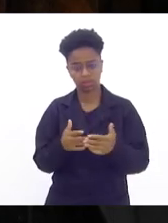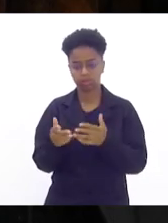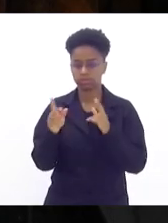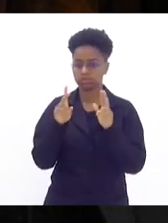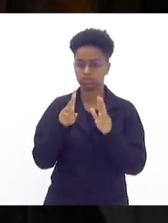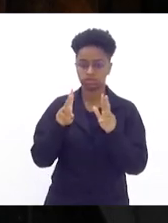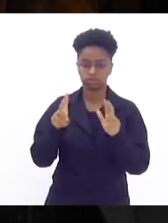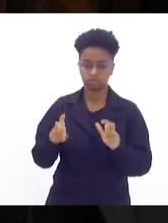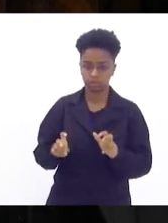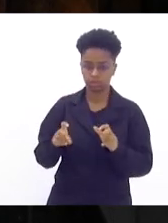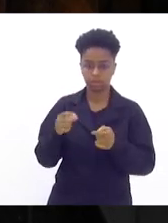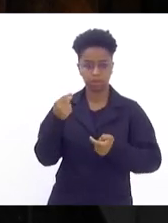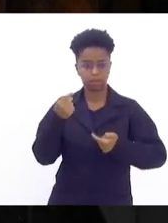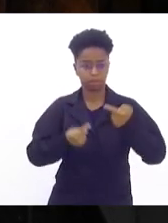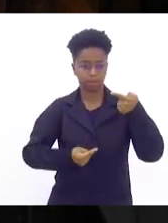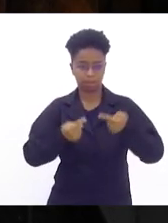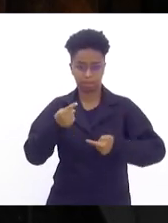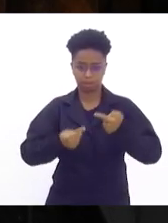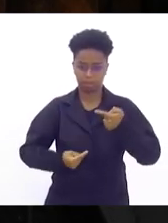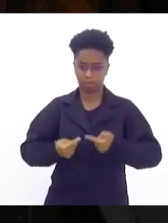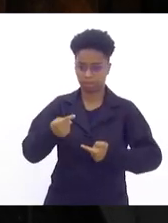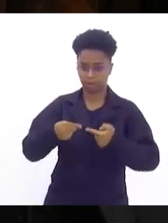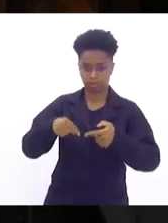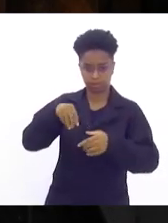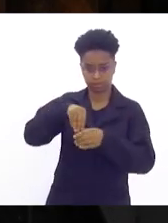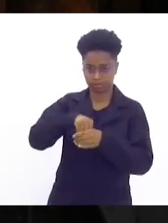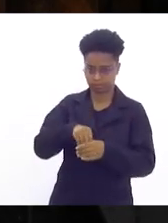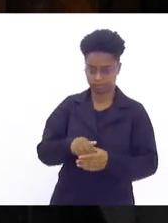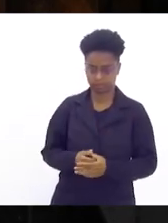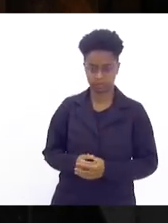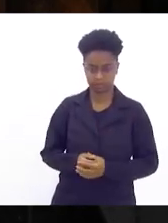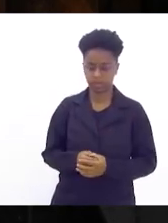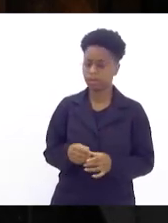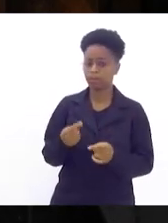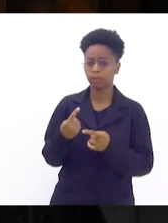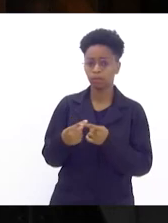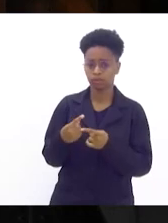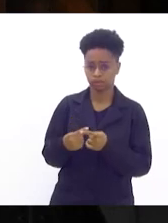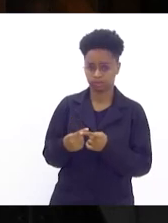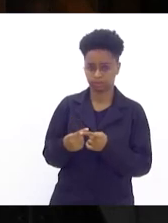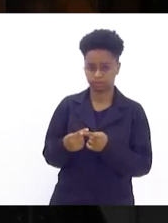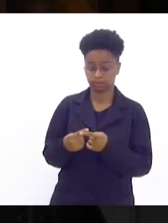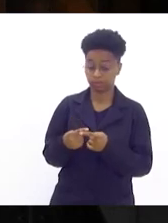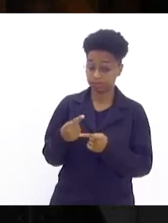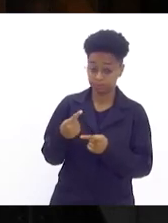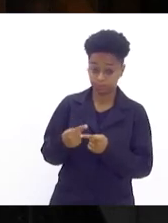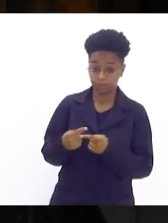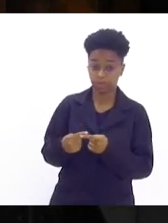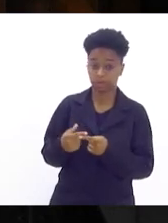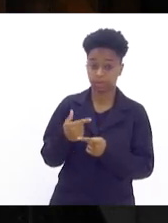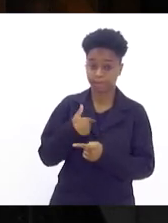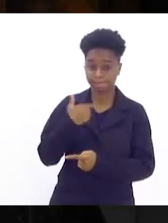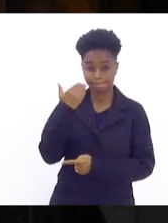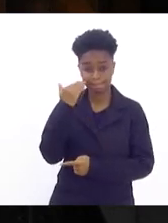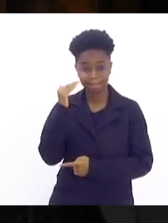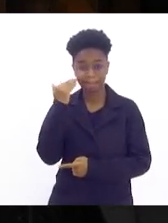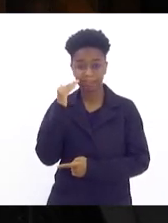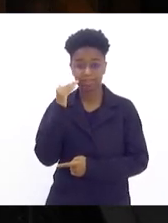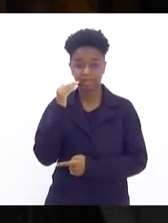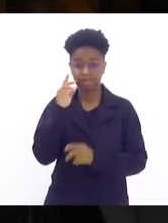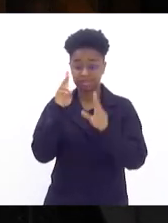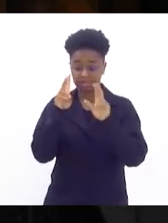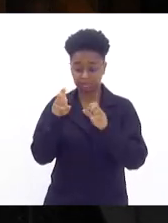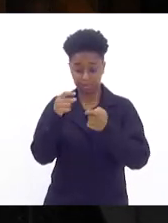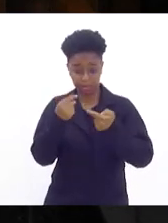nossas disputas internas por quê Porque Considero que aquilo que é da